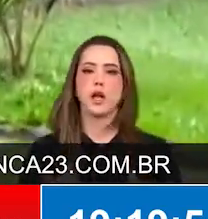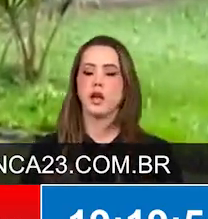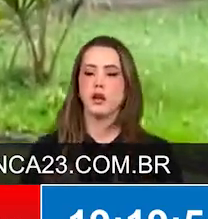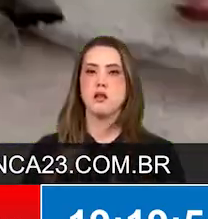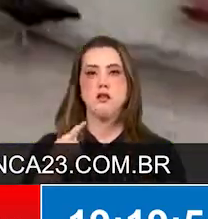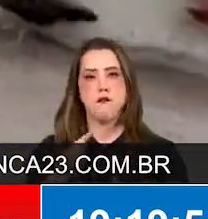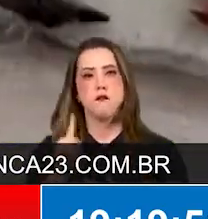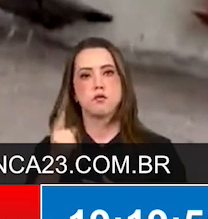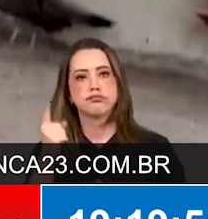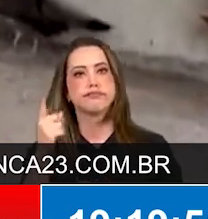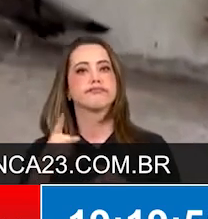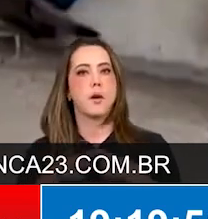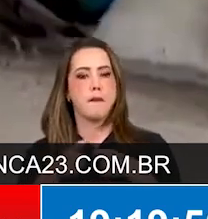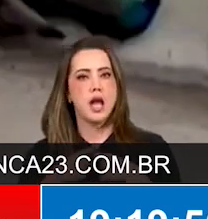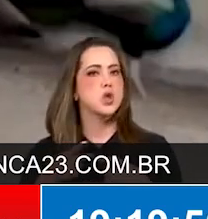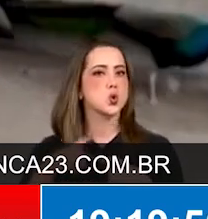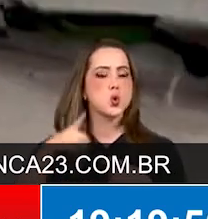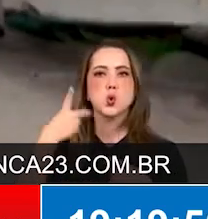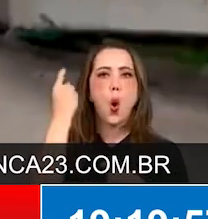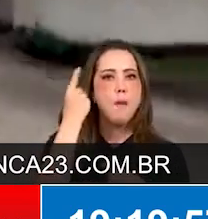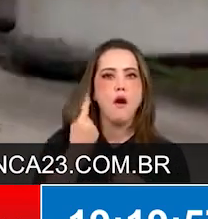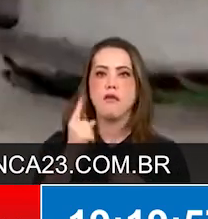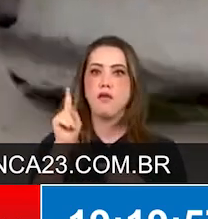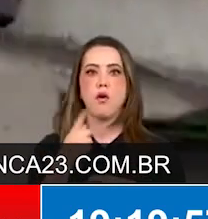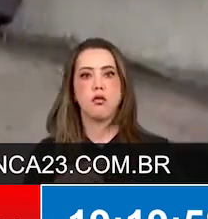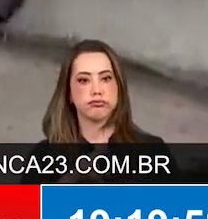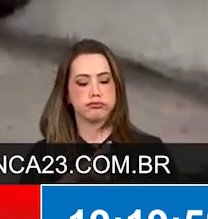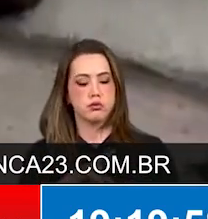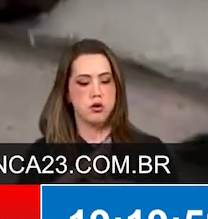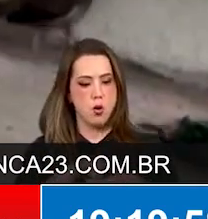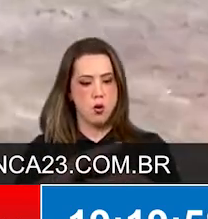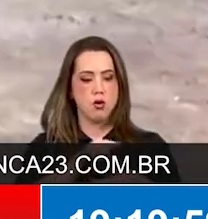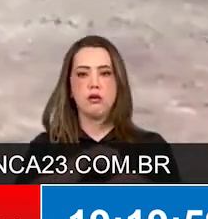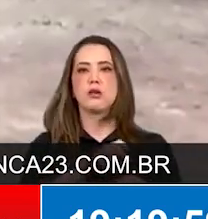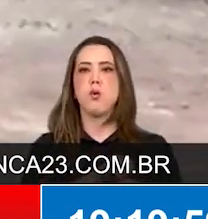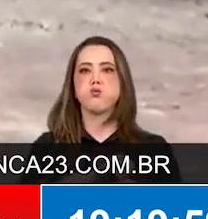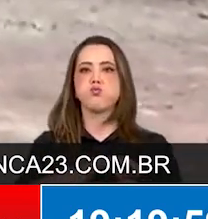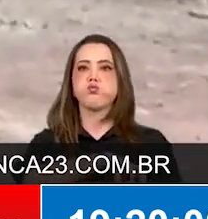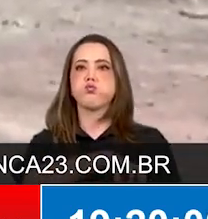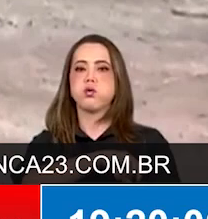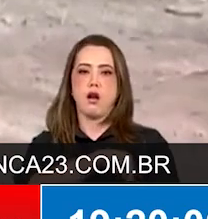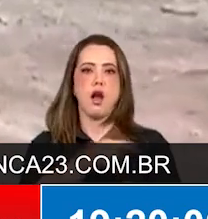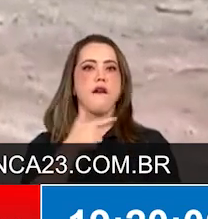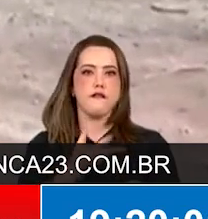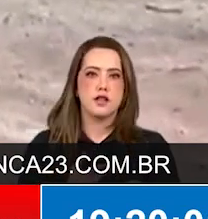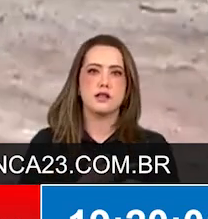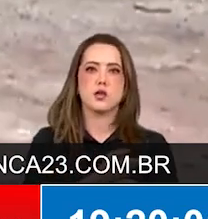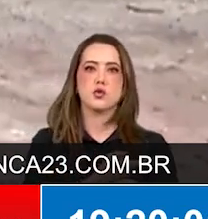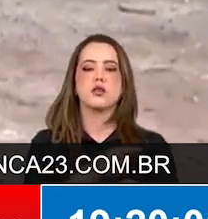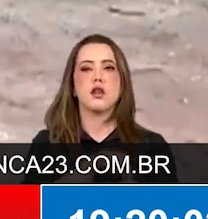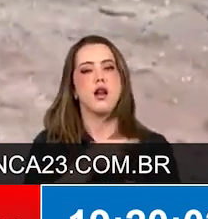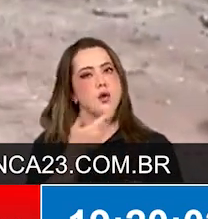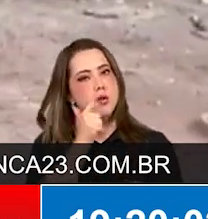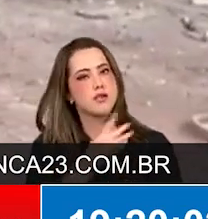nenhum sintoma, ele descobriu num exame de rotina um tumor na próstata, encarou a cirurgia e manteve a vitalidade. Agora, a vida